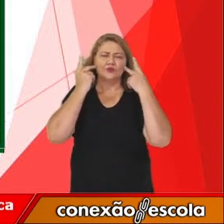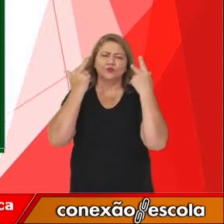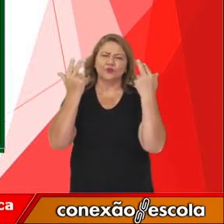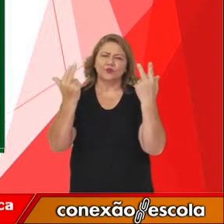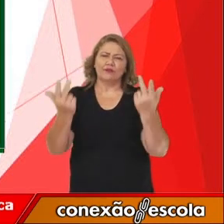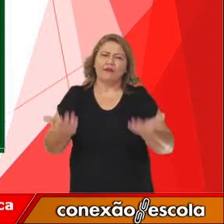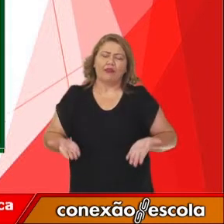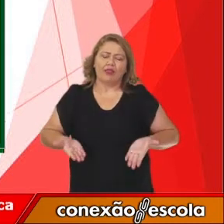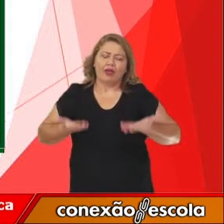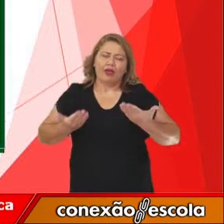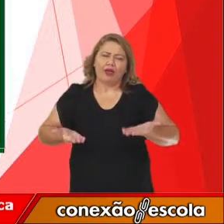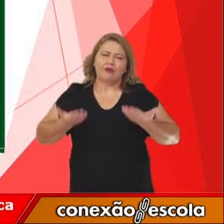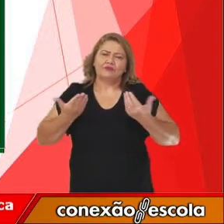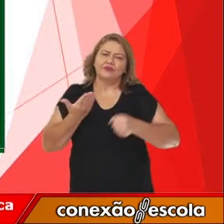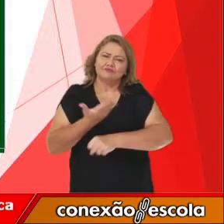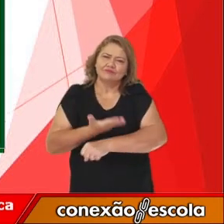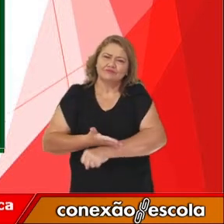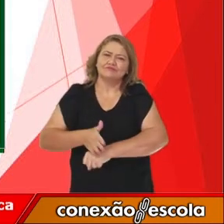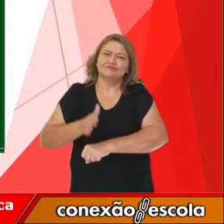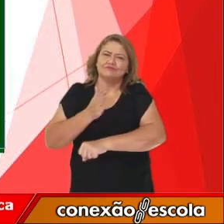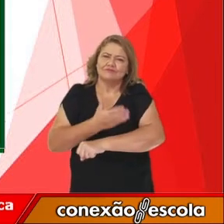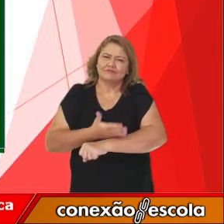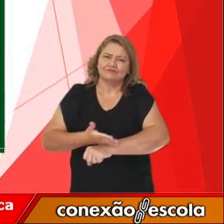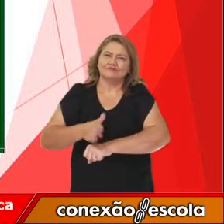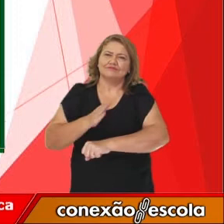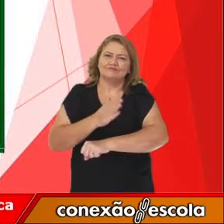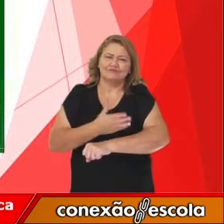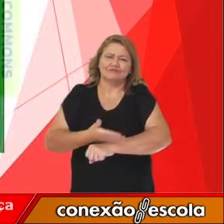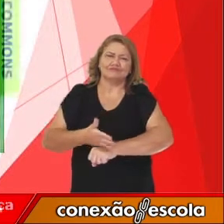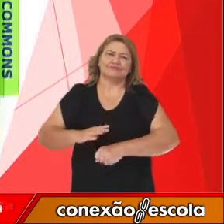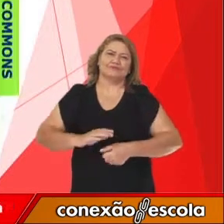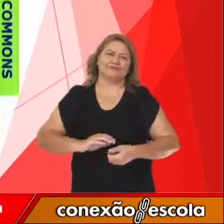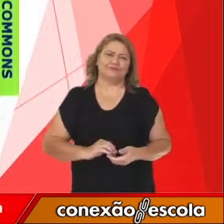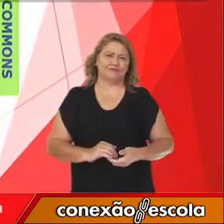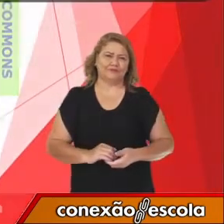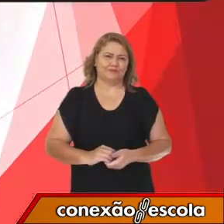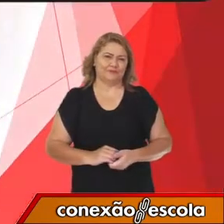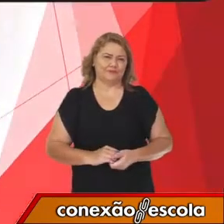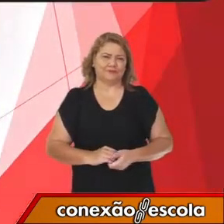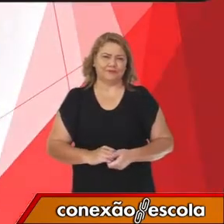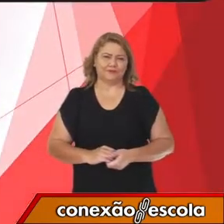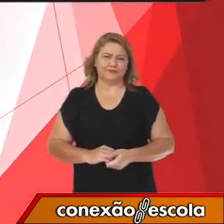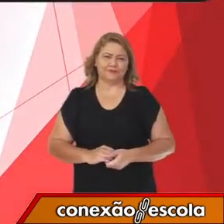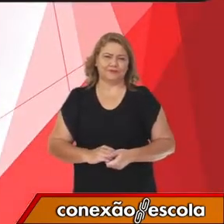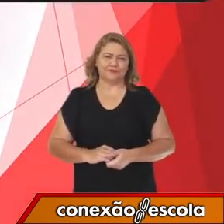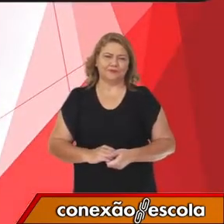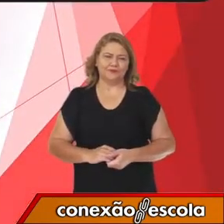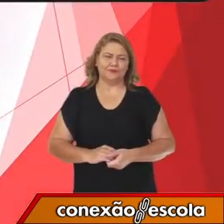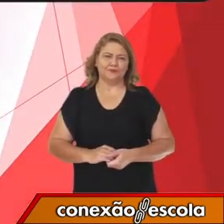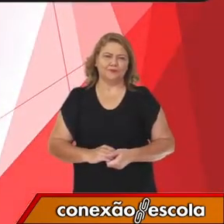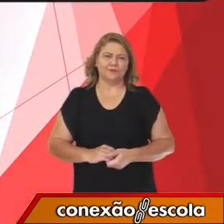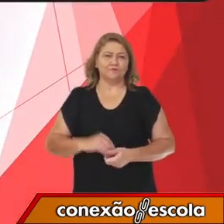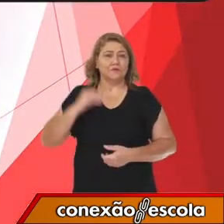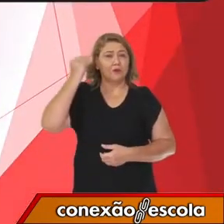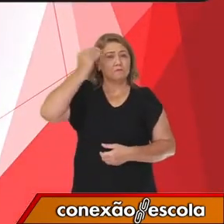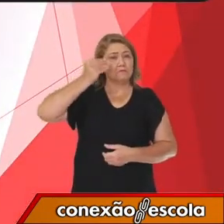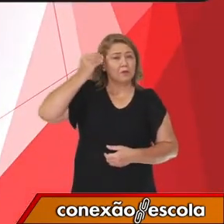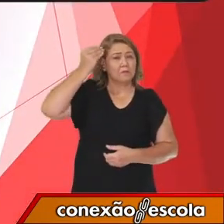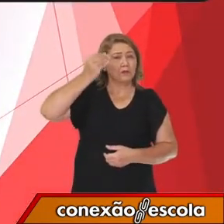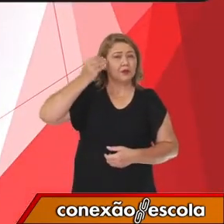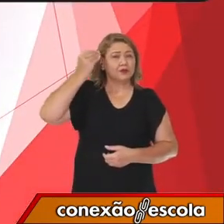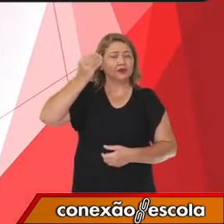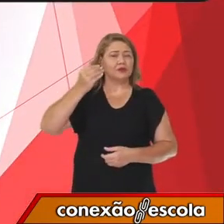durante a execução dos movimentos dos movimentos a experimentação